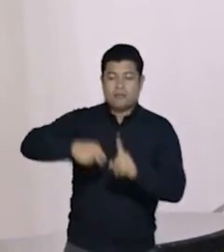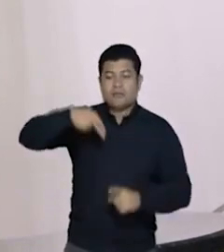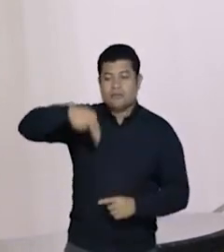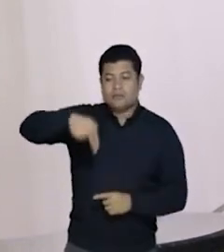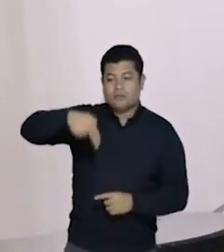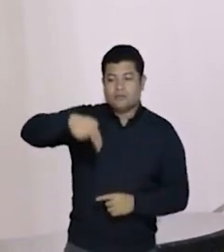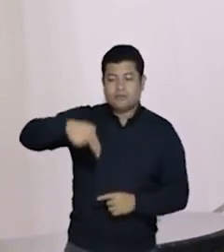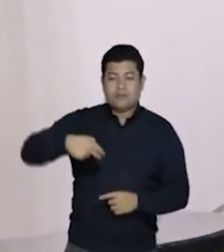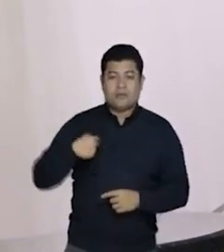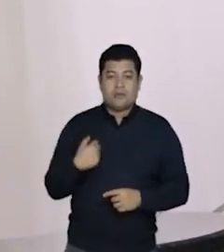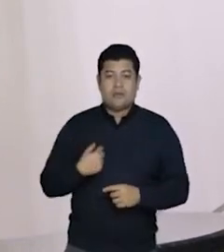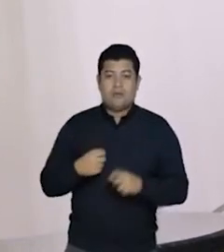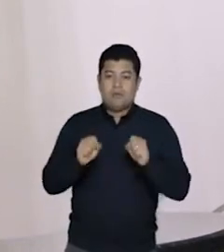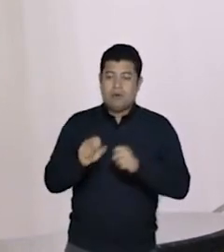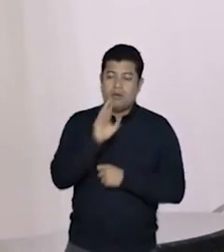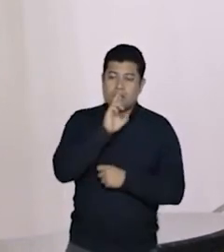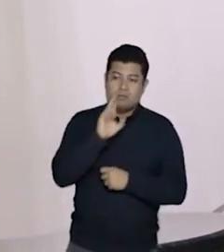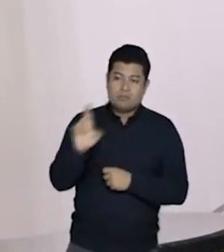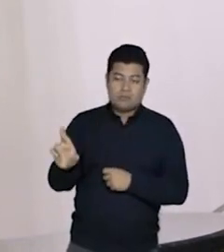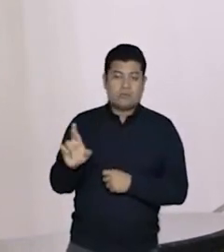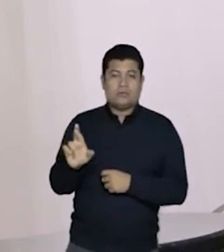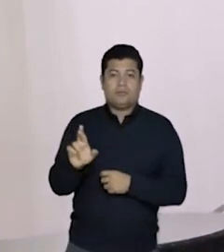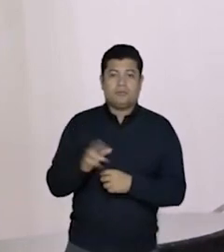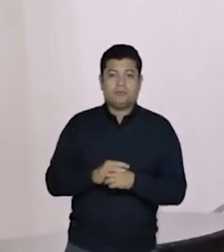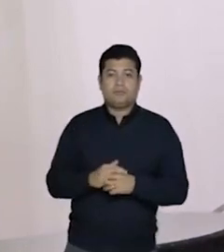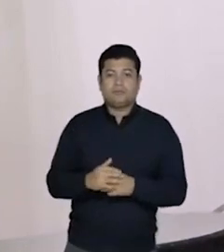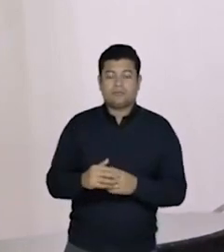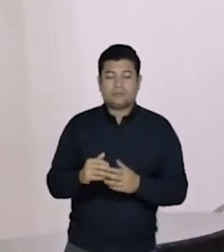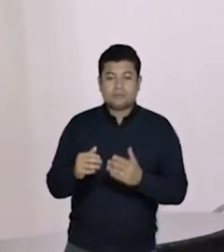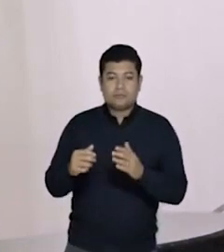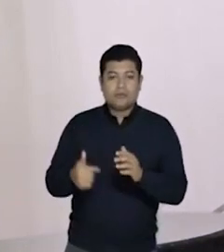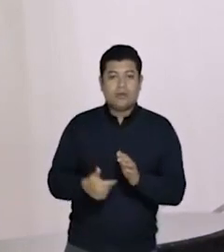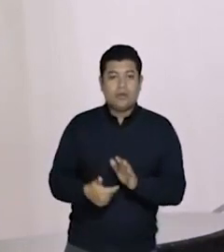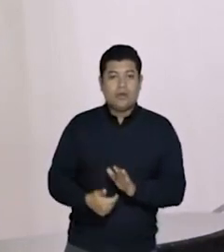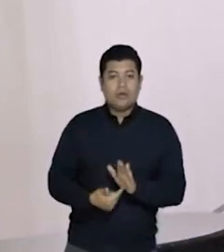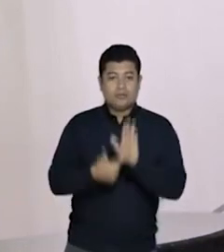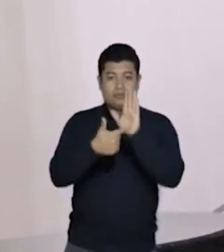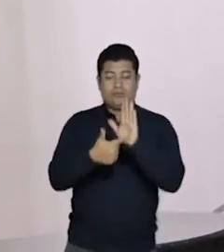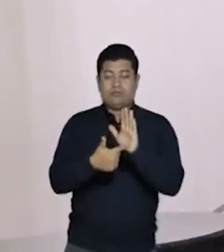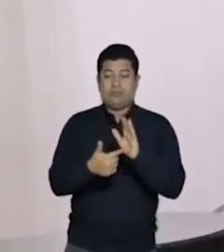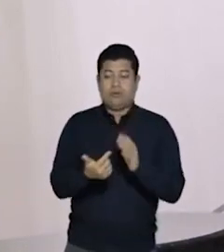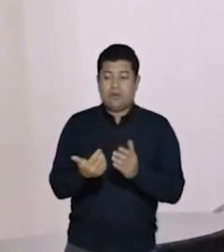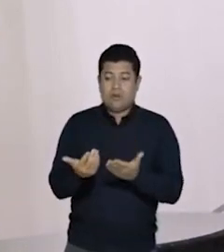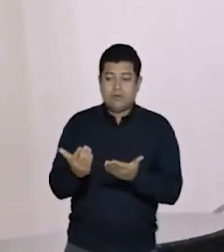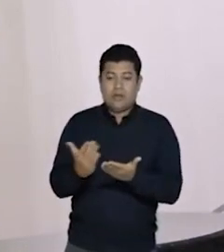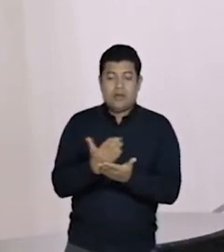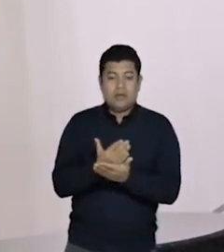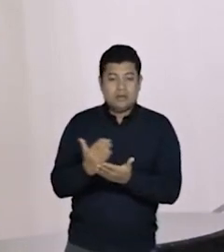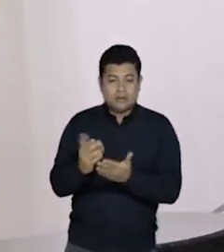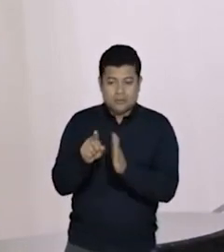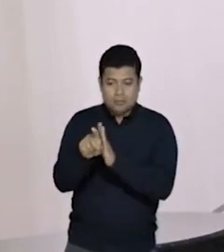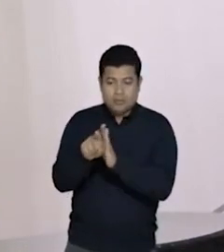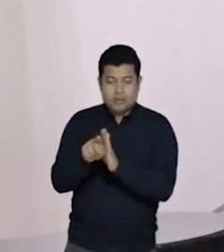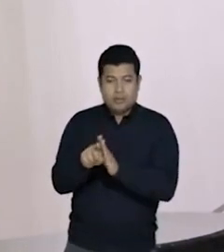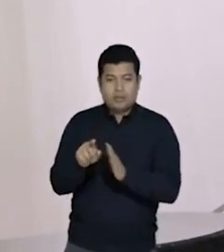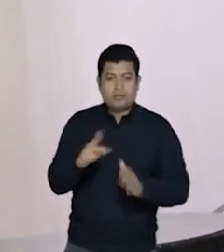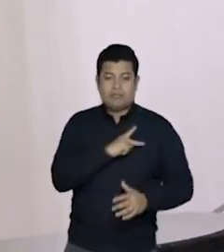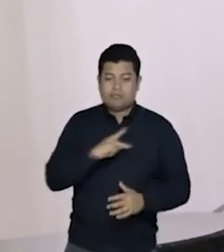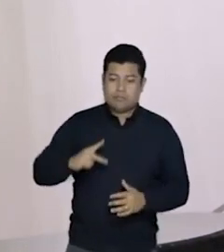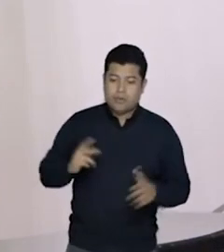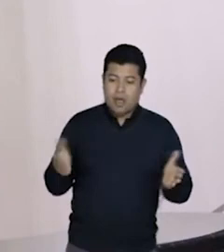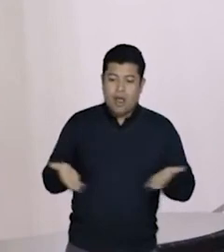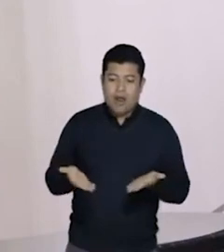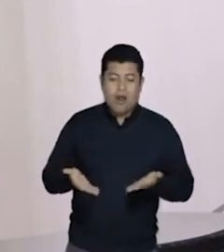ao governo acerca dos resultados obtidos por meio desta consulta pública, a fim de compor